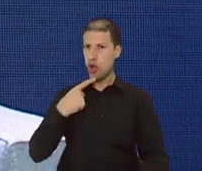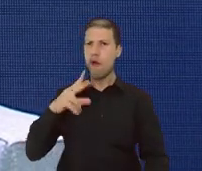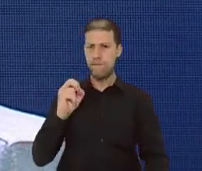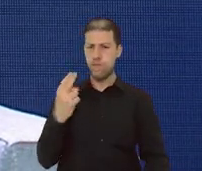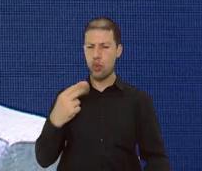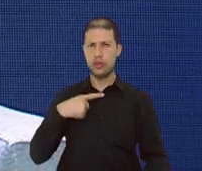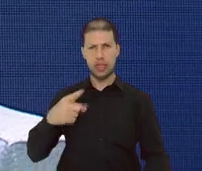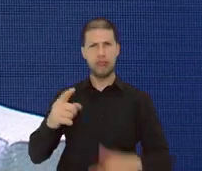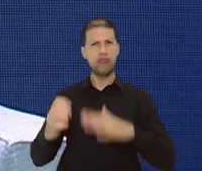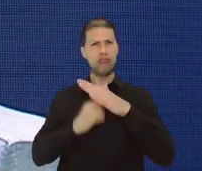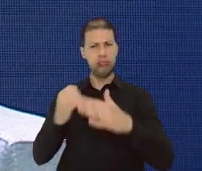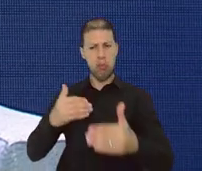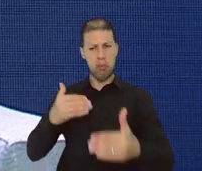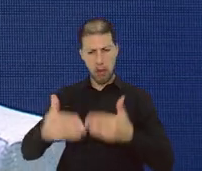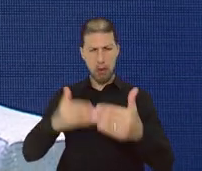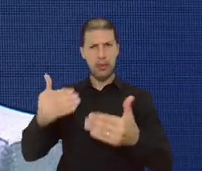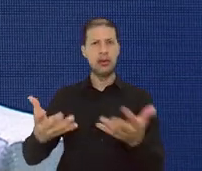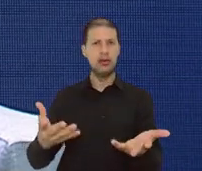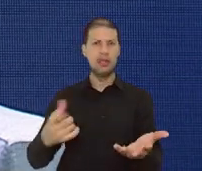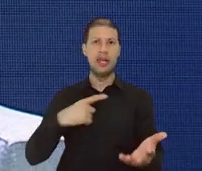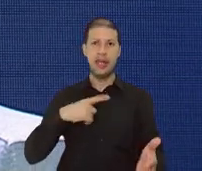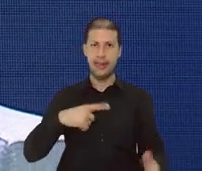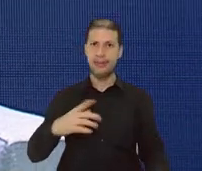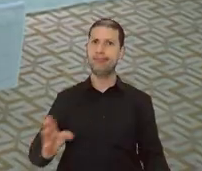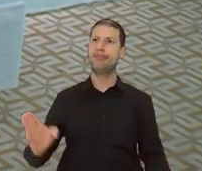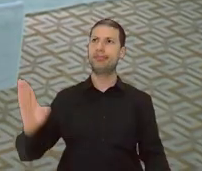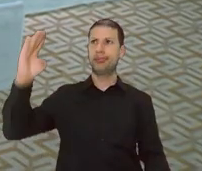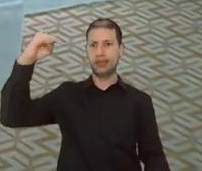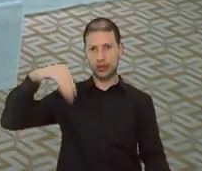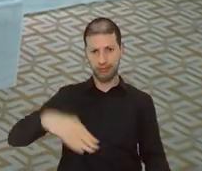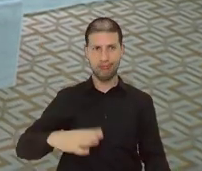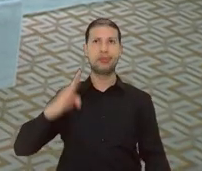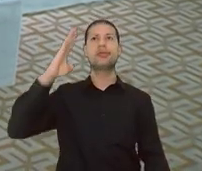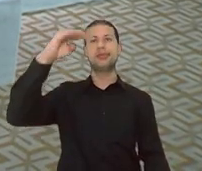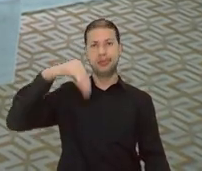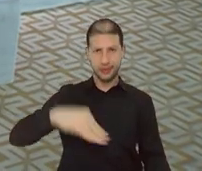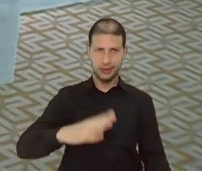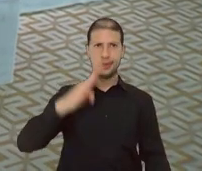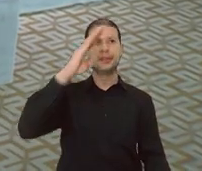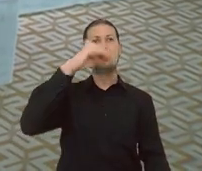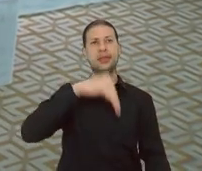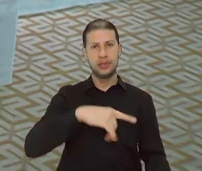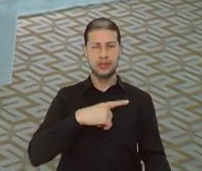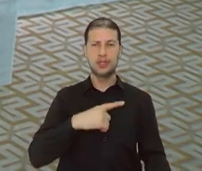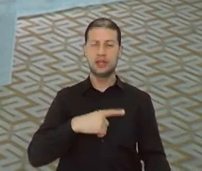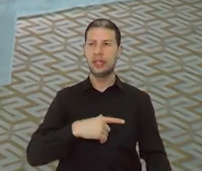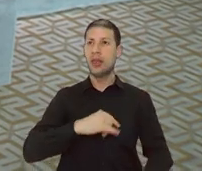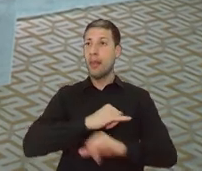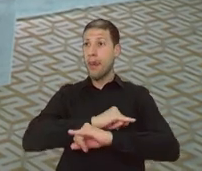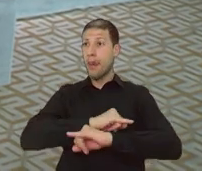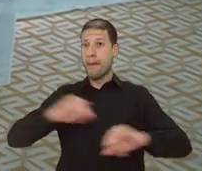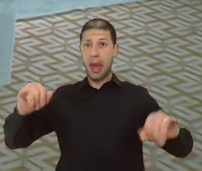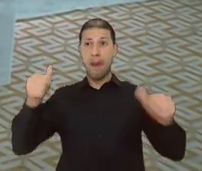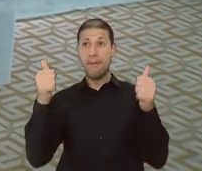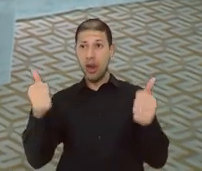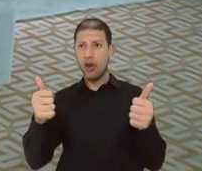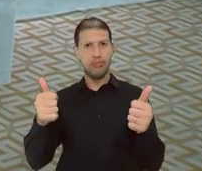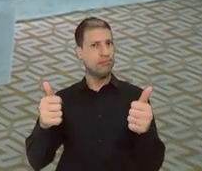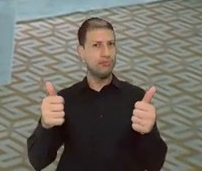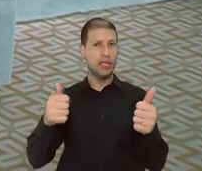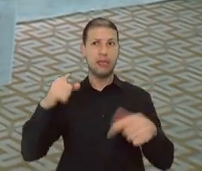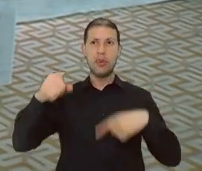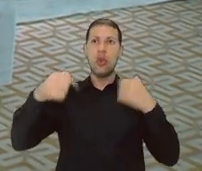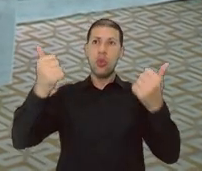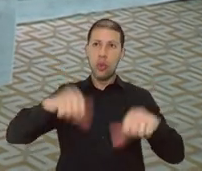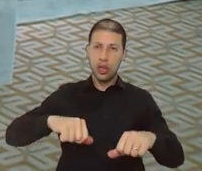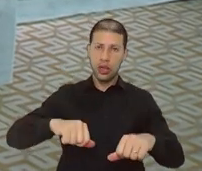mudar é uma montanha russa a carreira empreendedora né 10 notícias uma boa então é